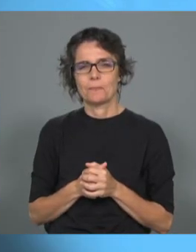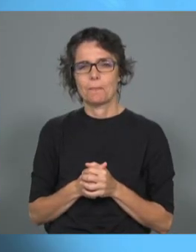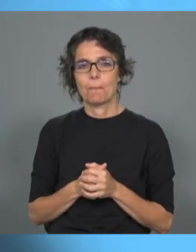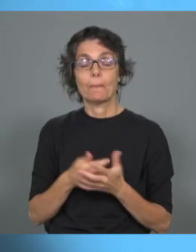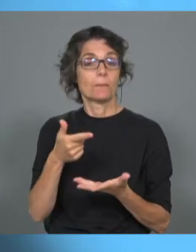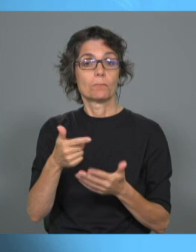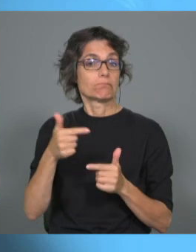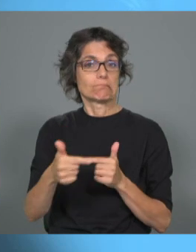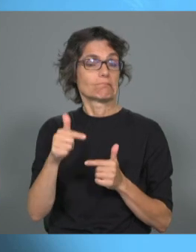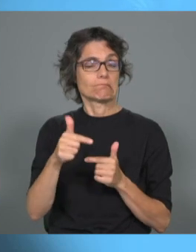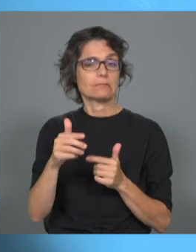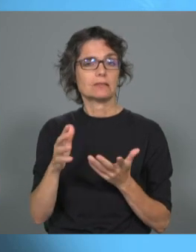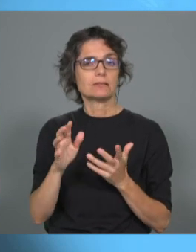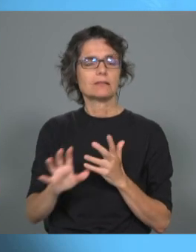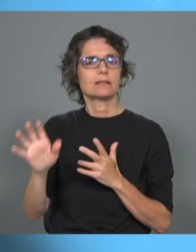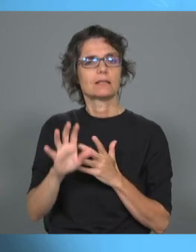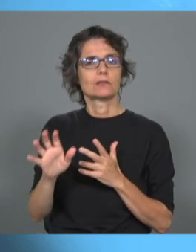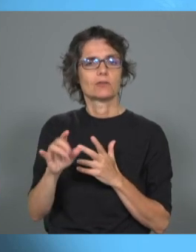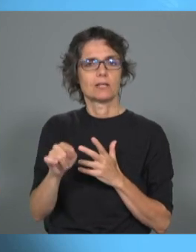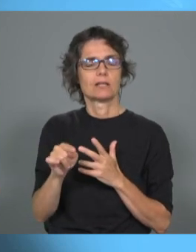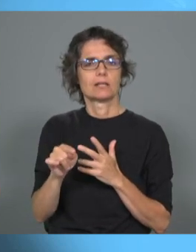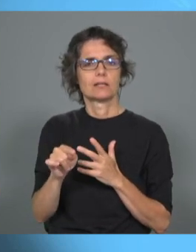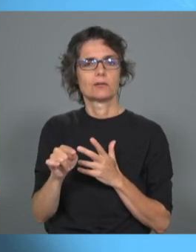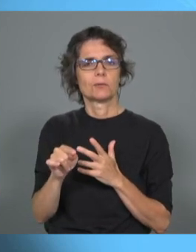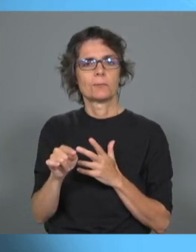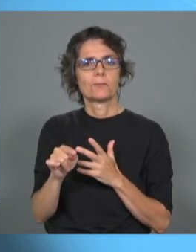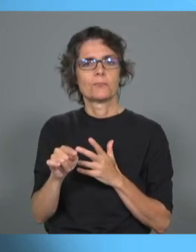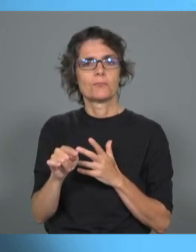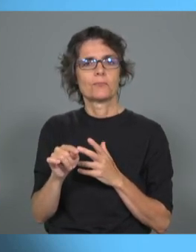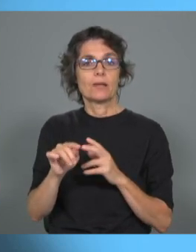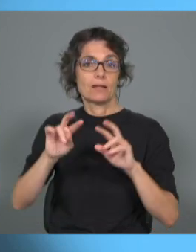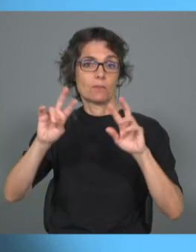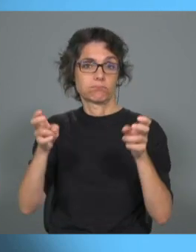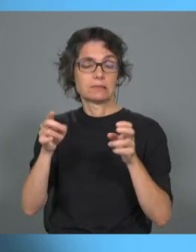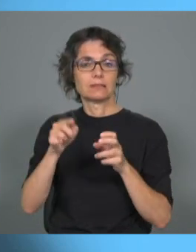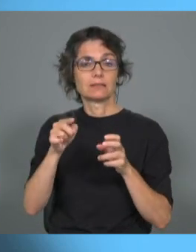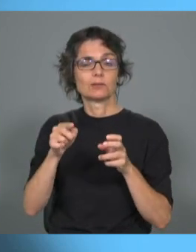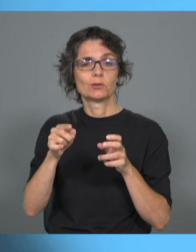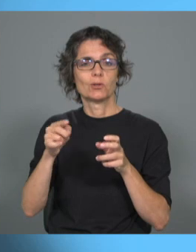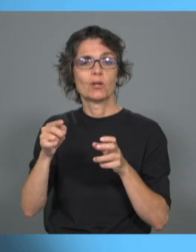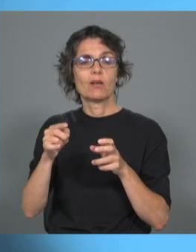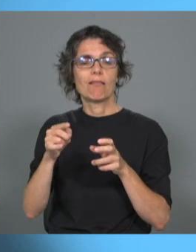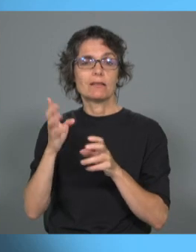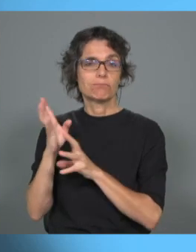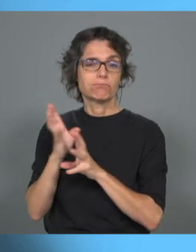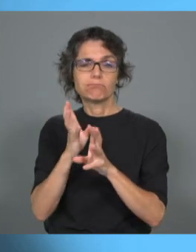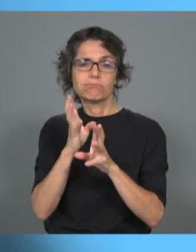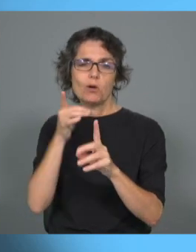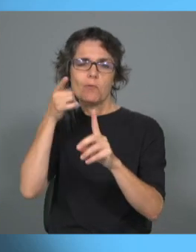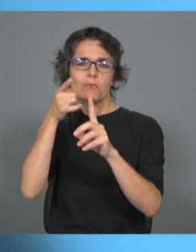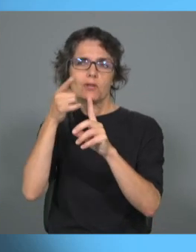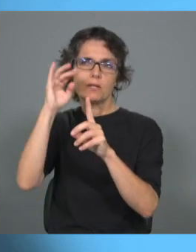Esta Semana Nacional, e acaba por ser também o tema desta peregrinação, é construir o futuro com